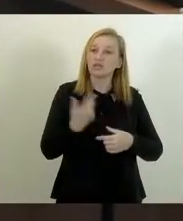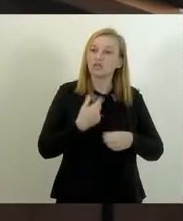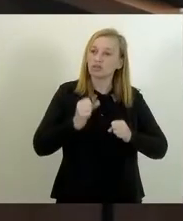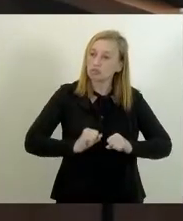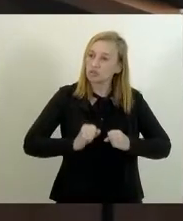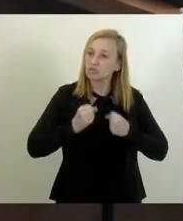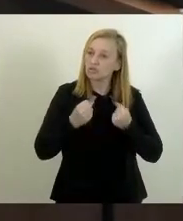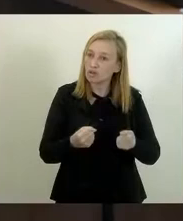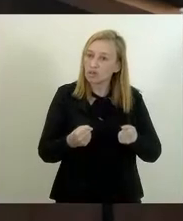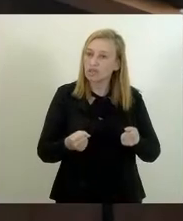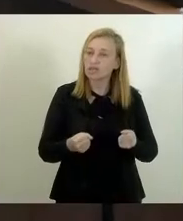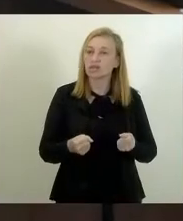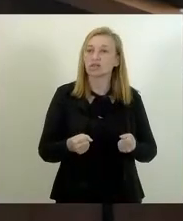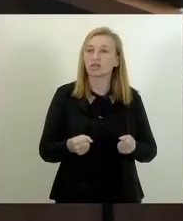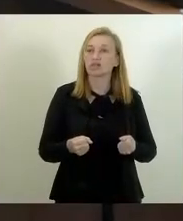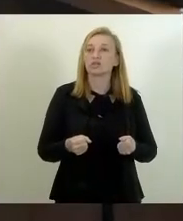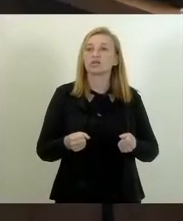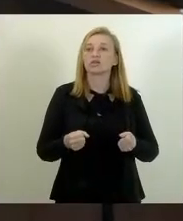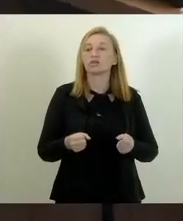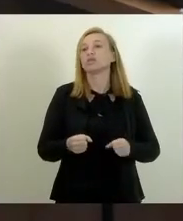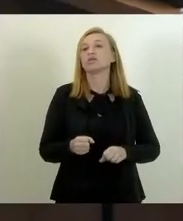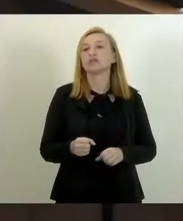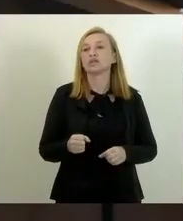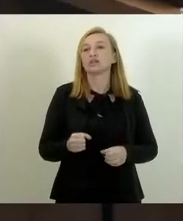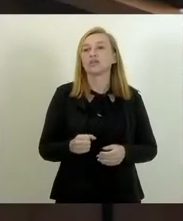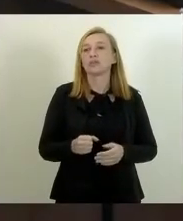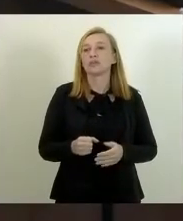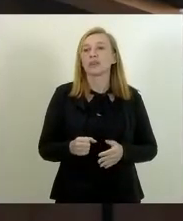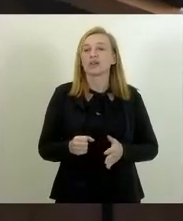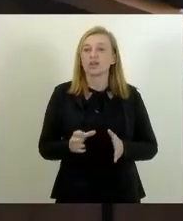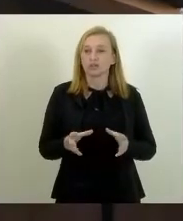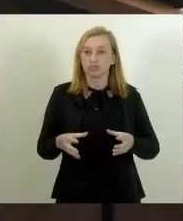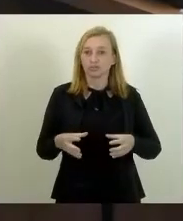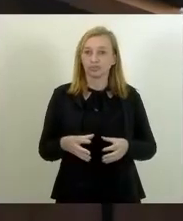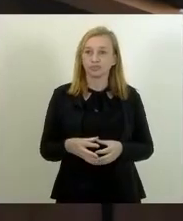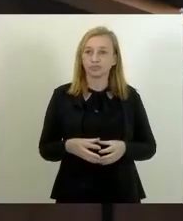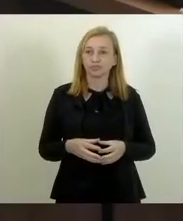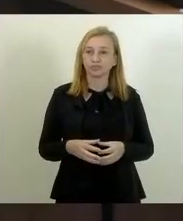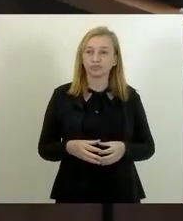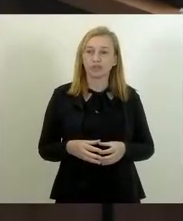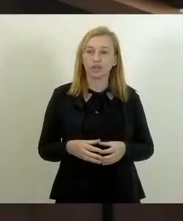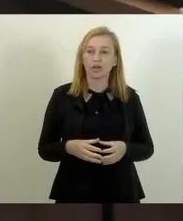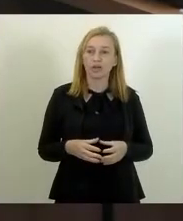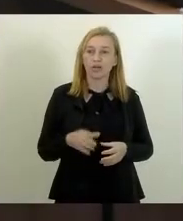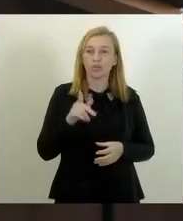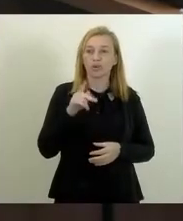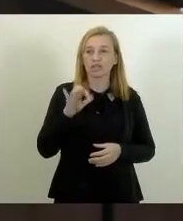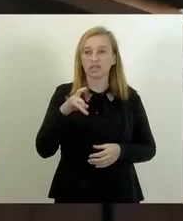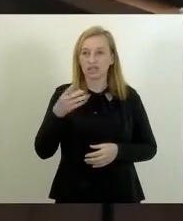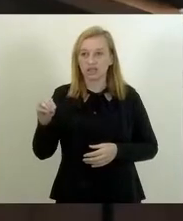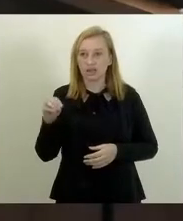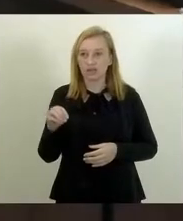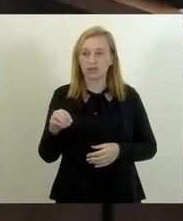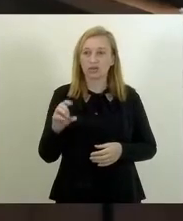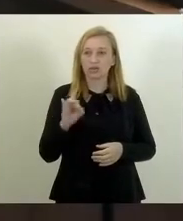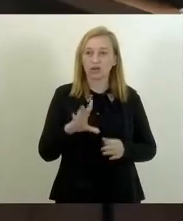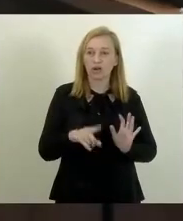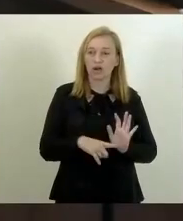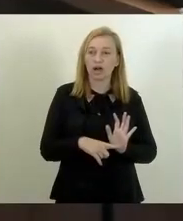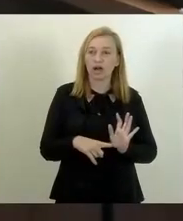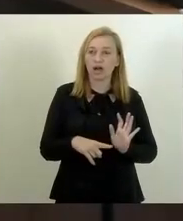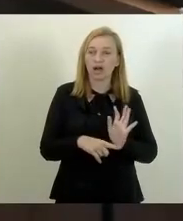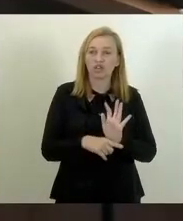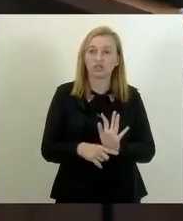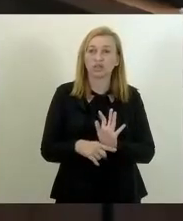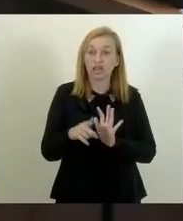num cenário onde a polarização muitas vezes não nos favorece. A polarização muitas vezes favorece aqueles que se alimentam do